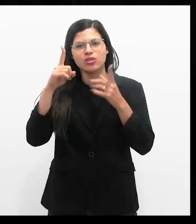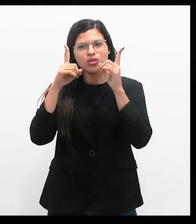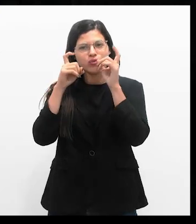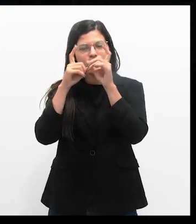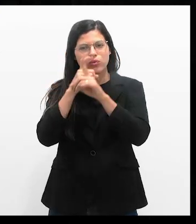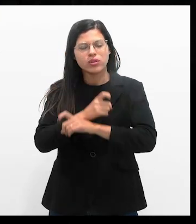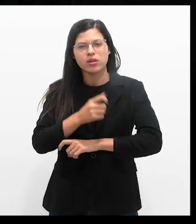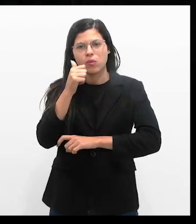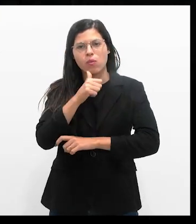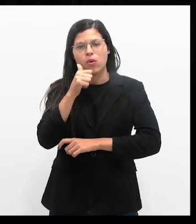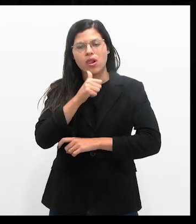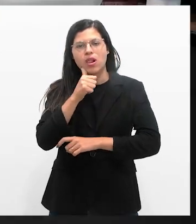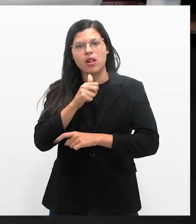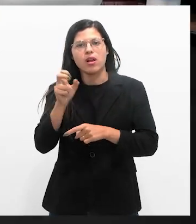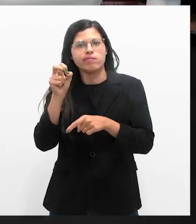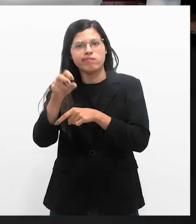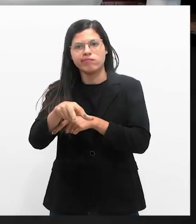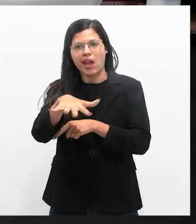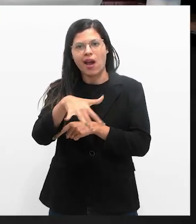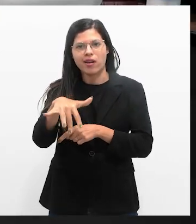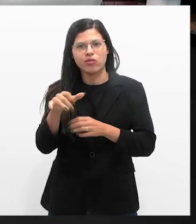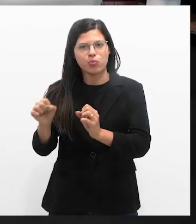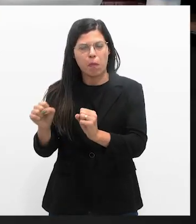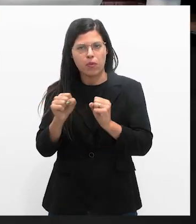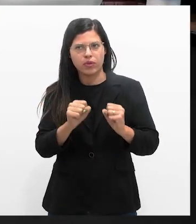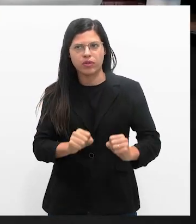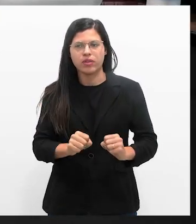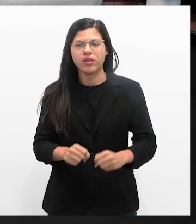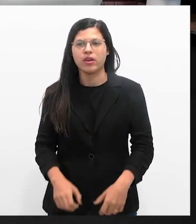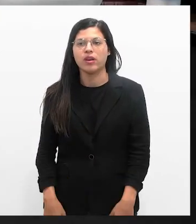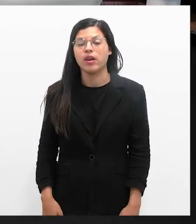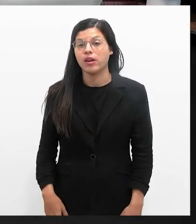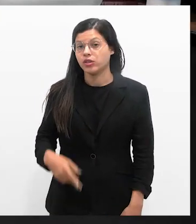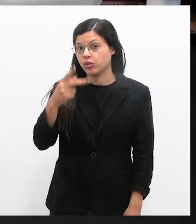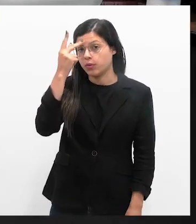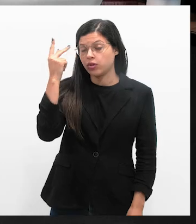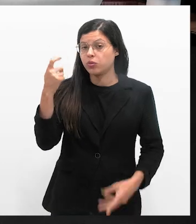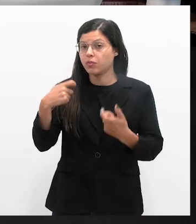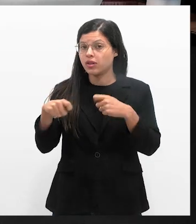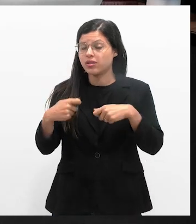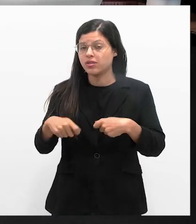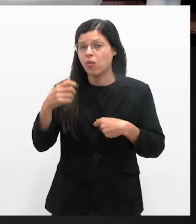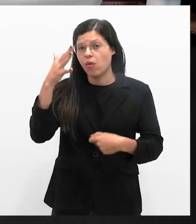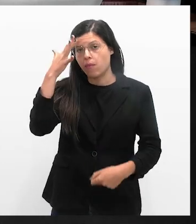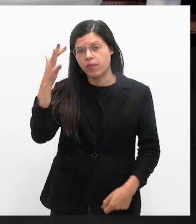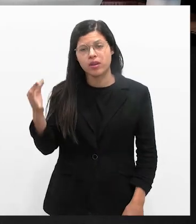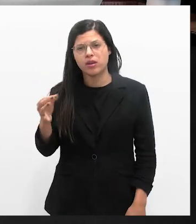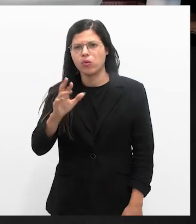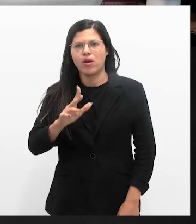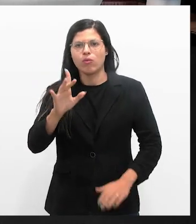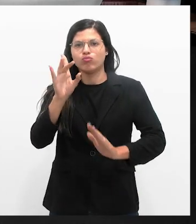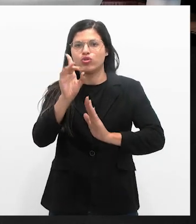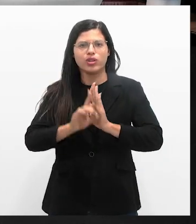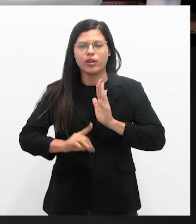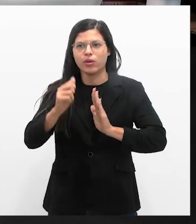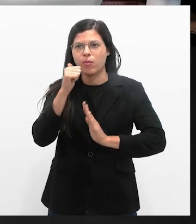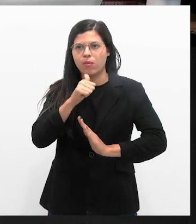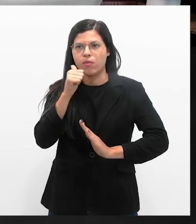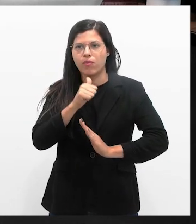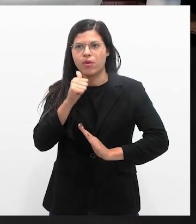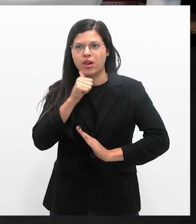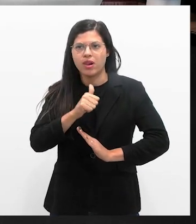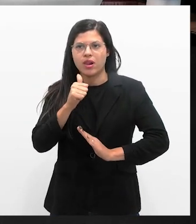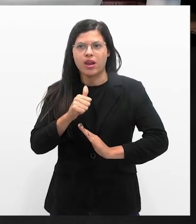assumirem espaço de poder. É uma necessidade de país, e as pessoas têm que entender que não é nenhum direito da mulher, que poderia, por simplesmente